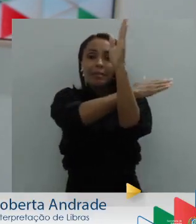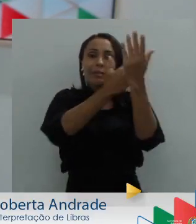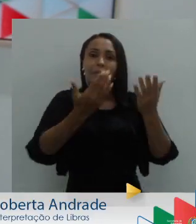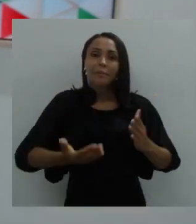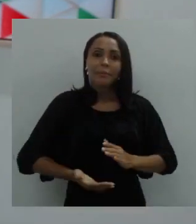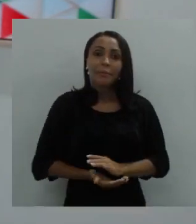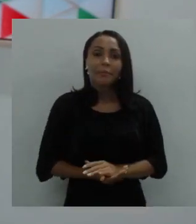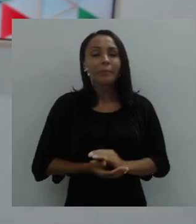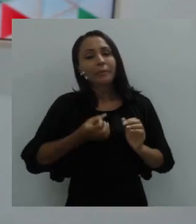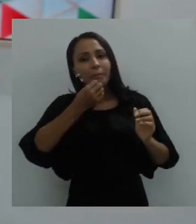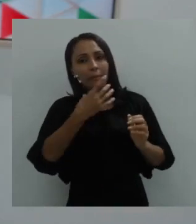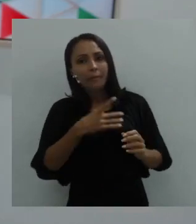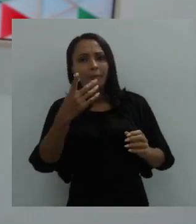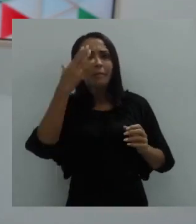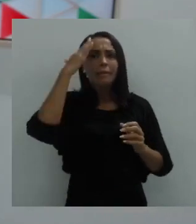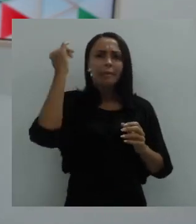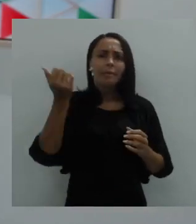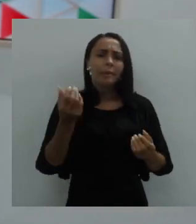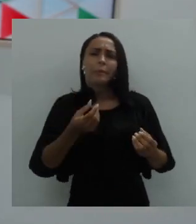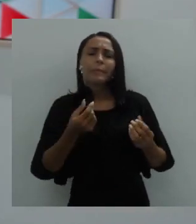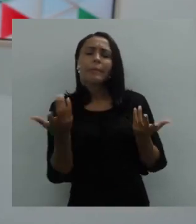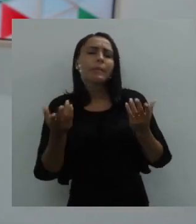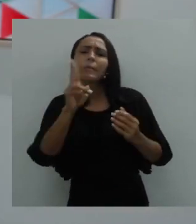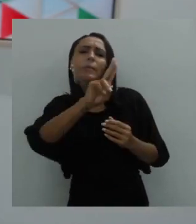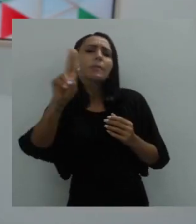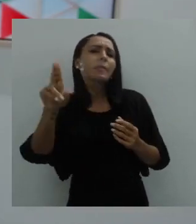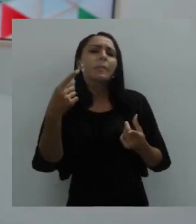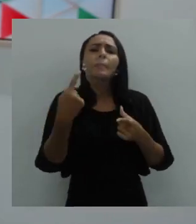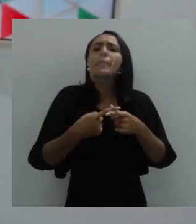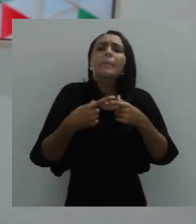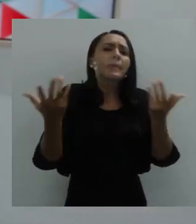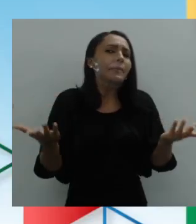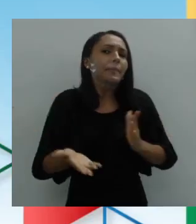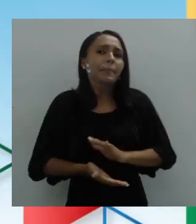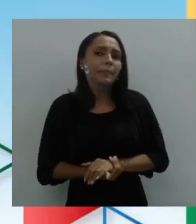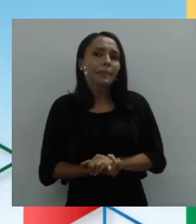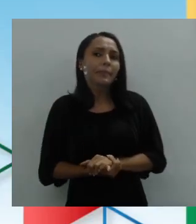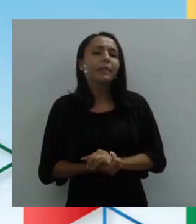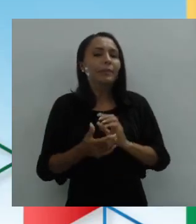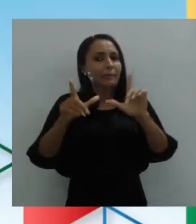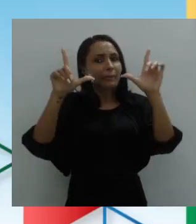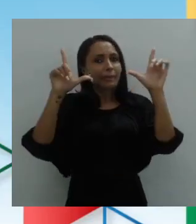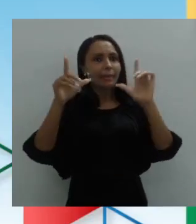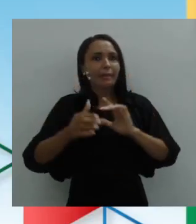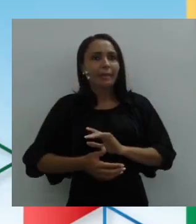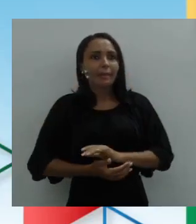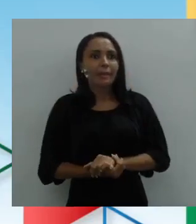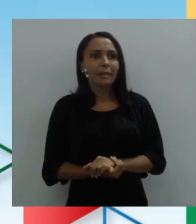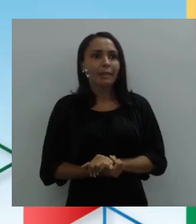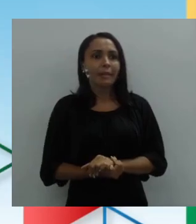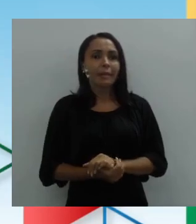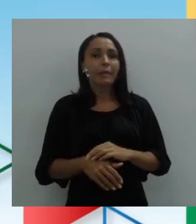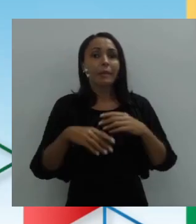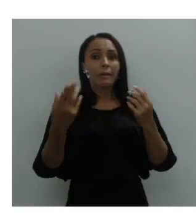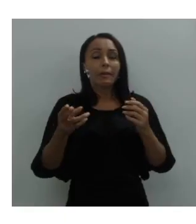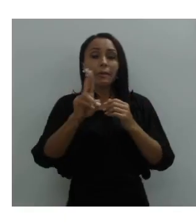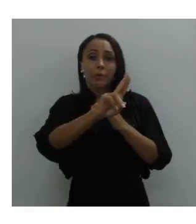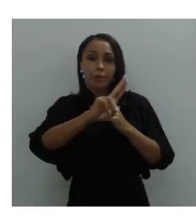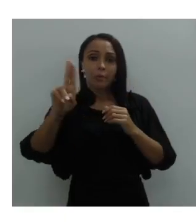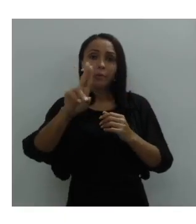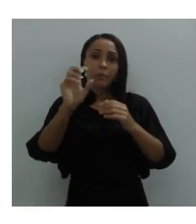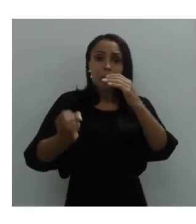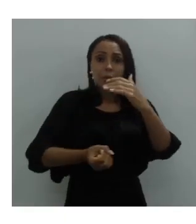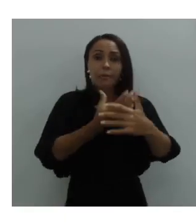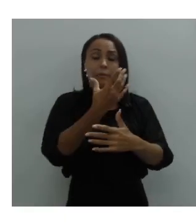Cartesiano. Bom, vocês sabem por que o nome se chama Plano Cartesiano? De olho na tela. O nome se chama Plano